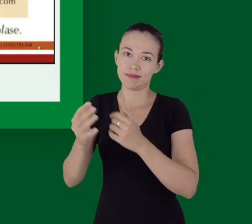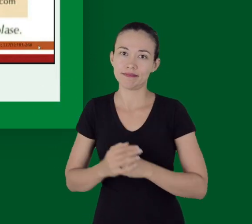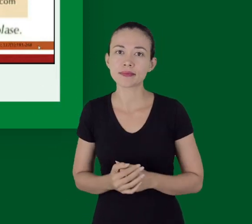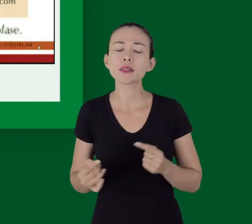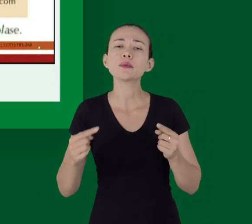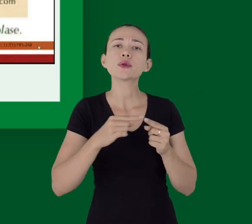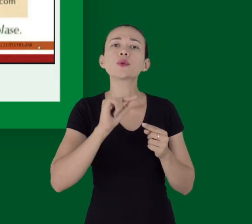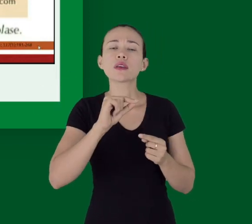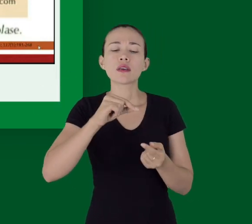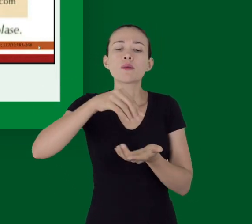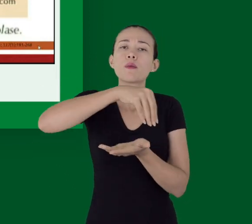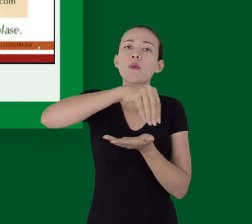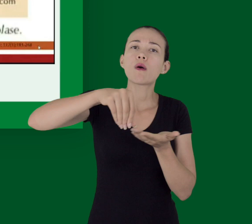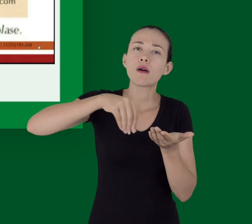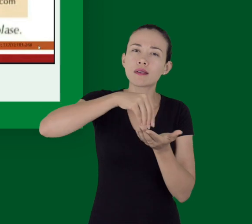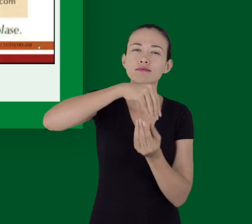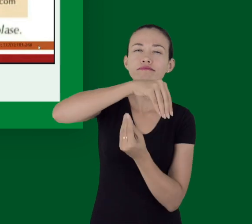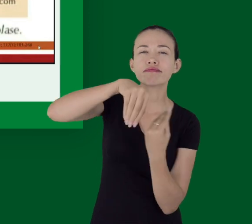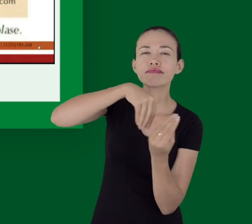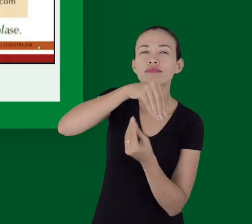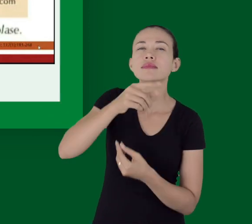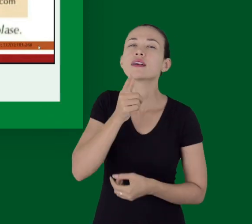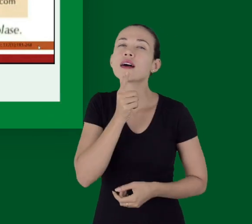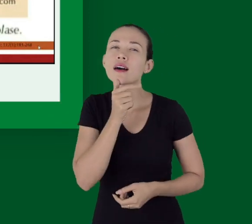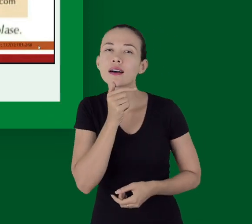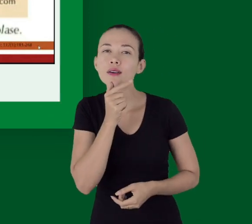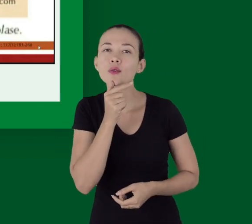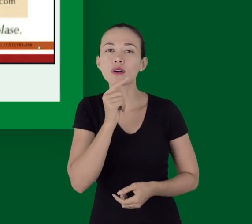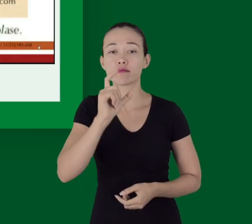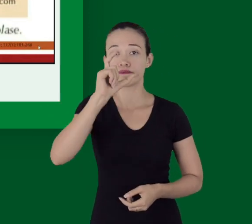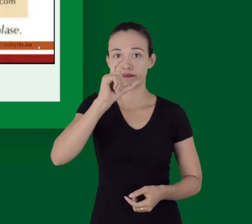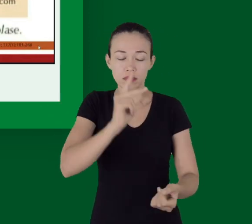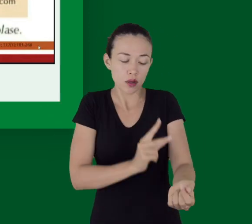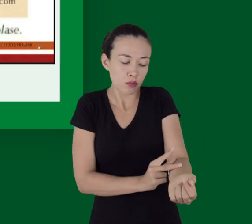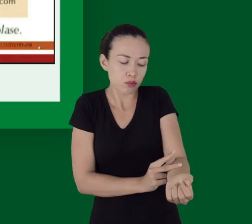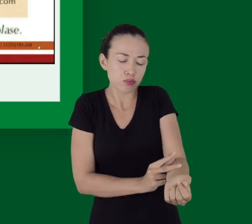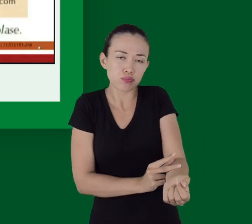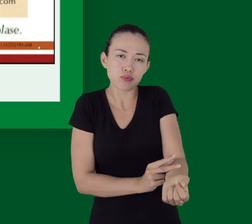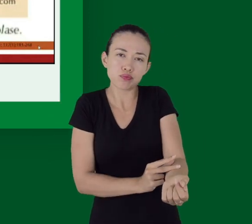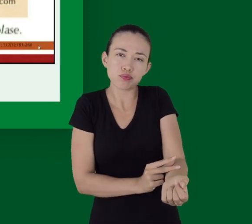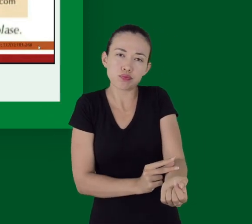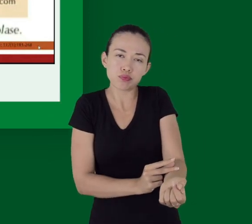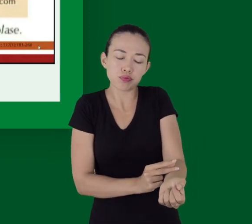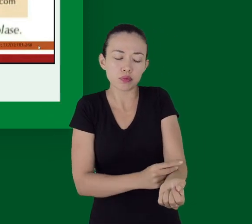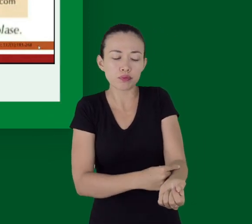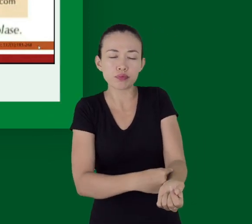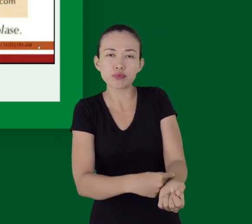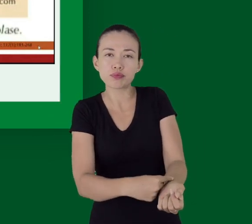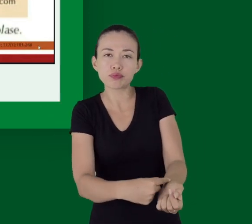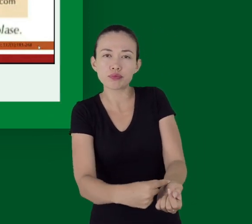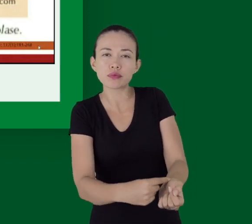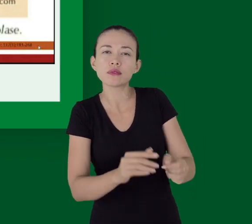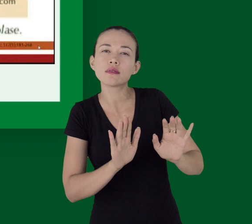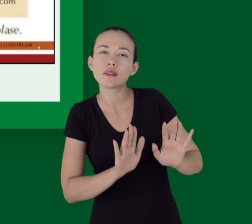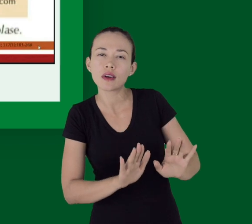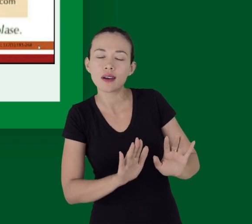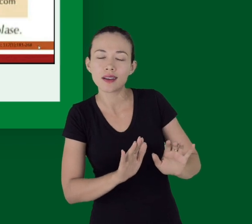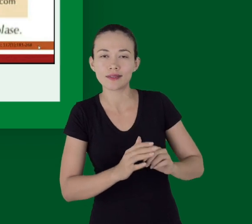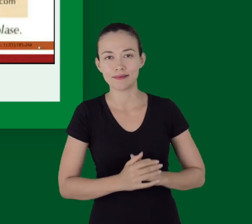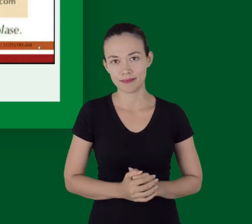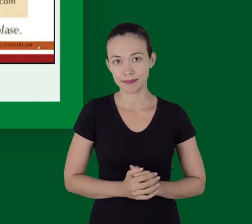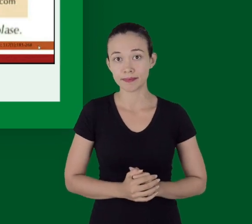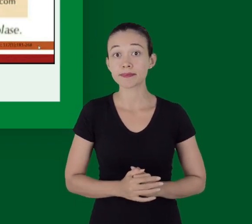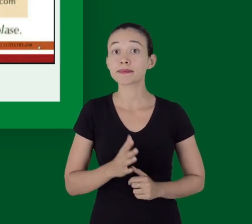fazer de forma lenta, né? Bolos único e lentamente EV. De preferência em vaso periférico,